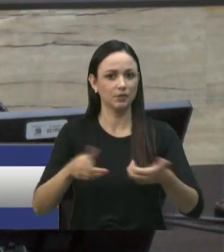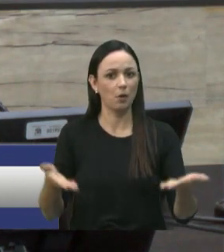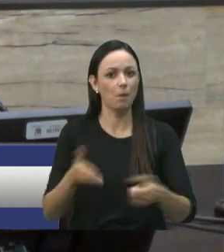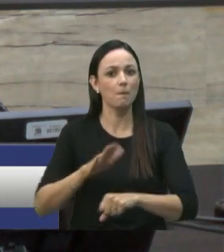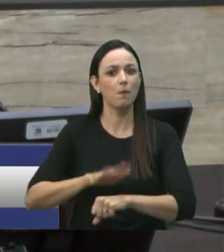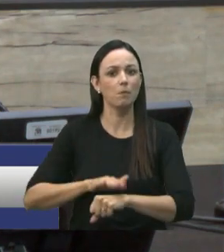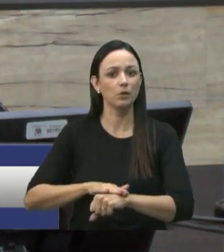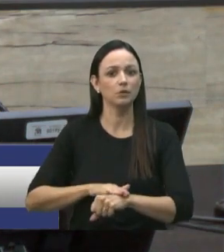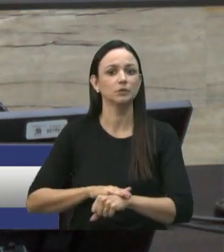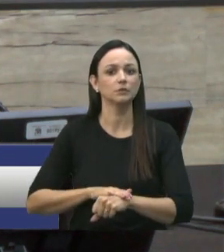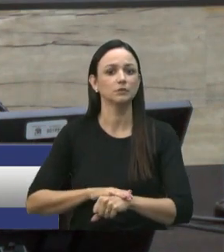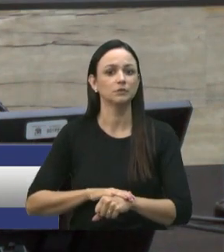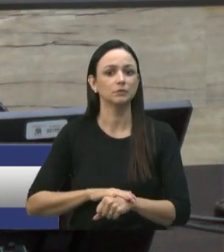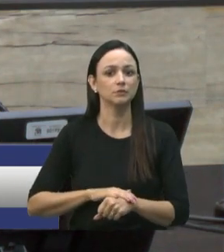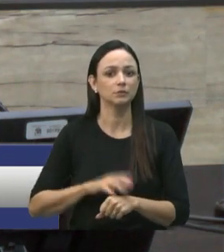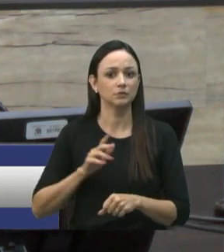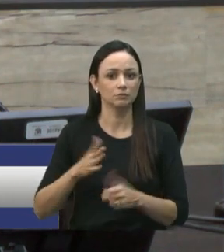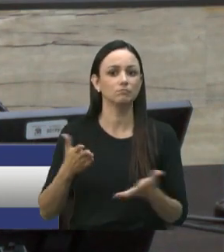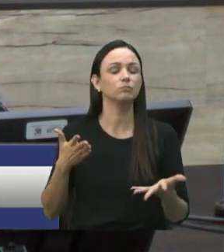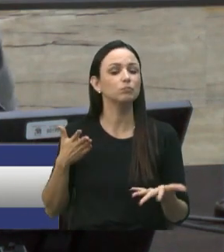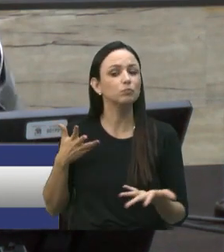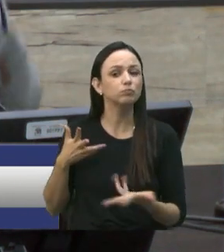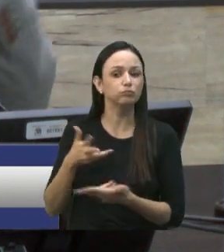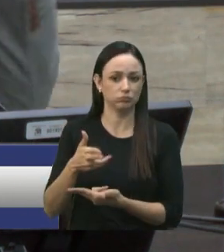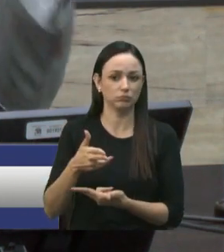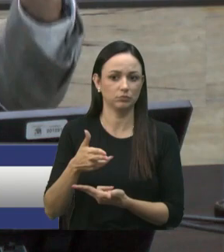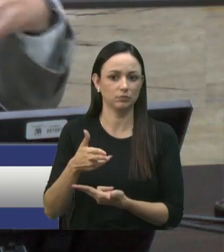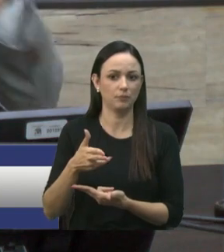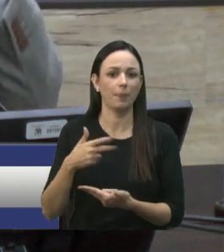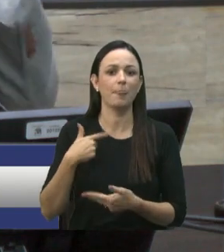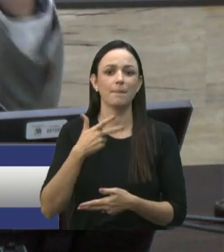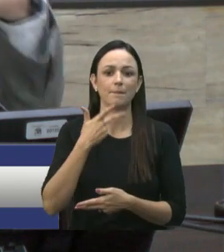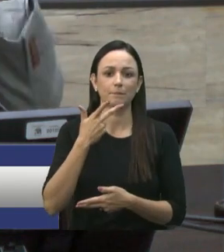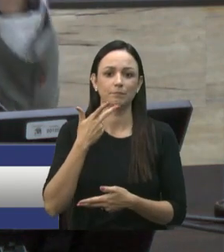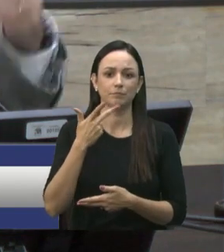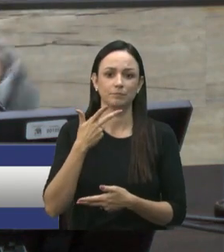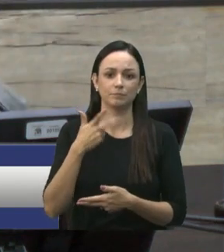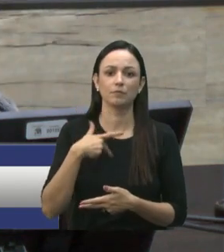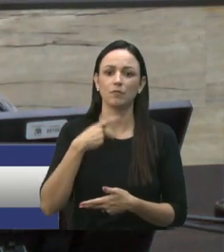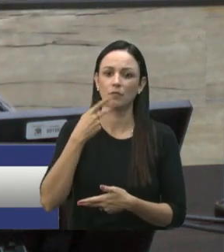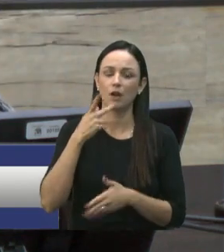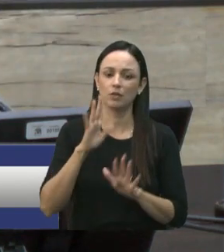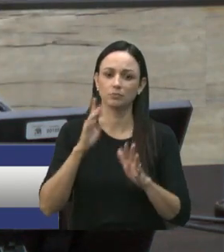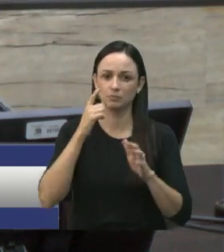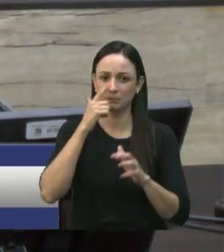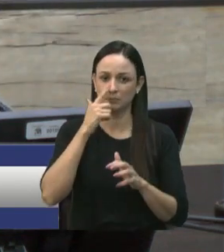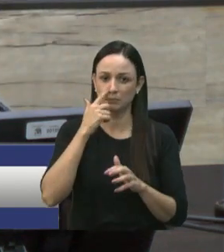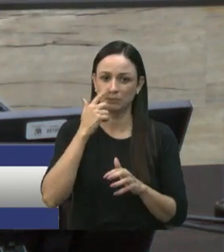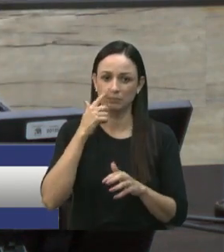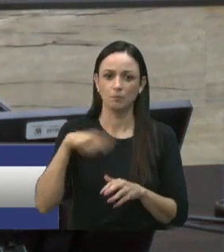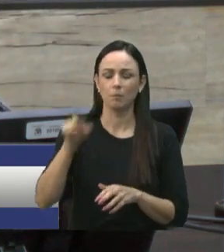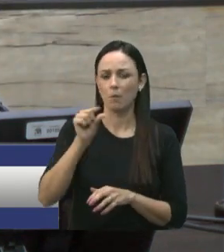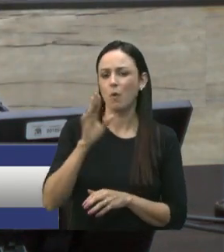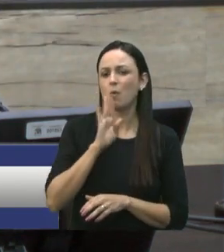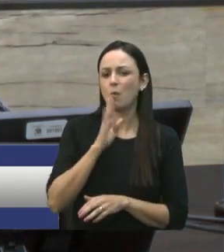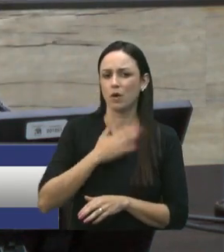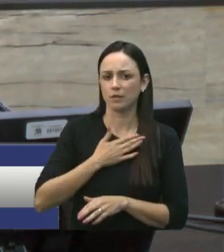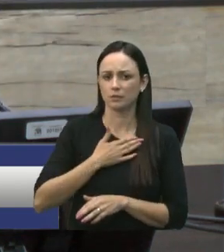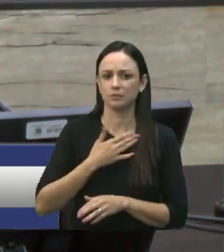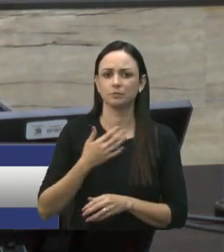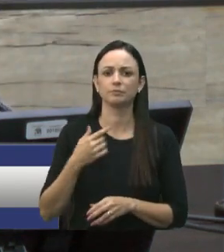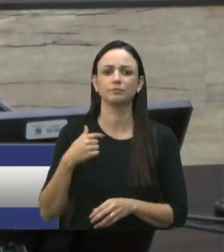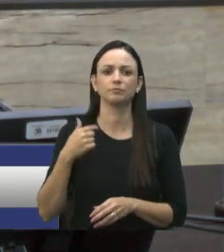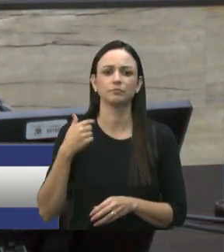gente precisa aqui dar essa ruptura. Me perdoem por falar desse jeito, mas poucos que me conhecem já sabem como